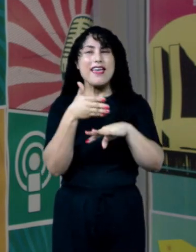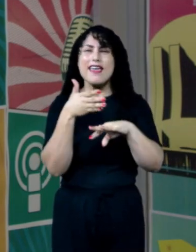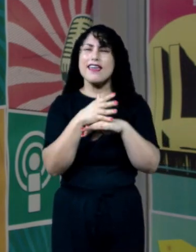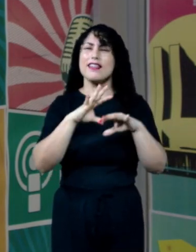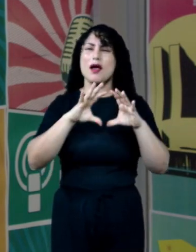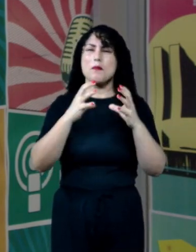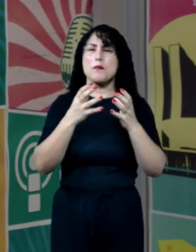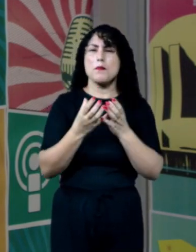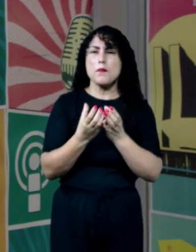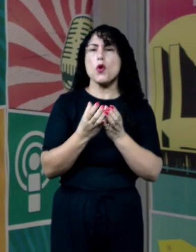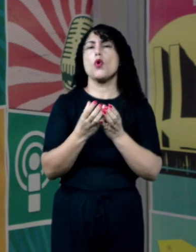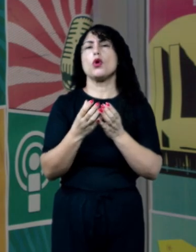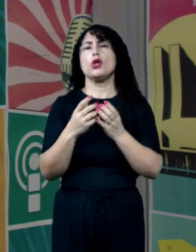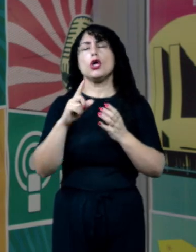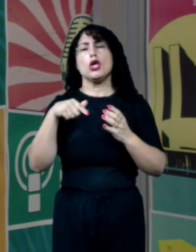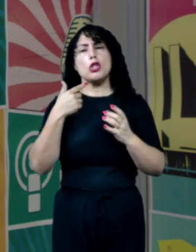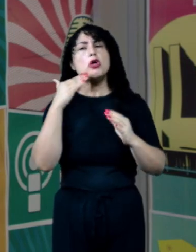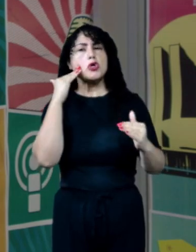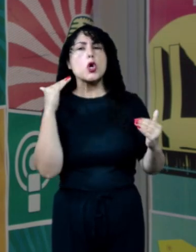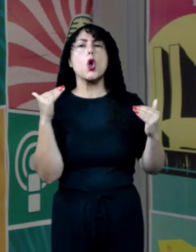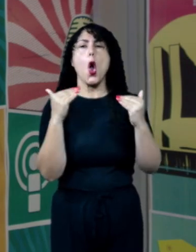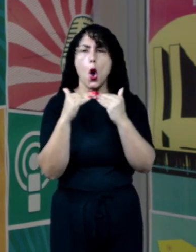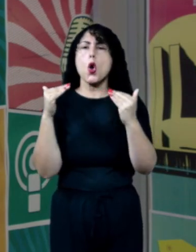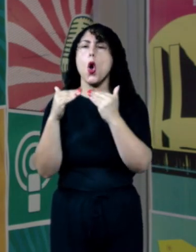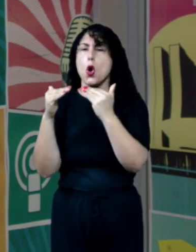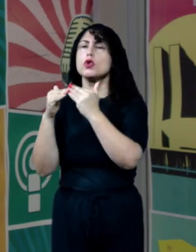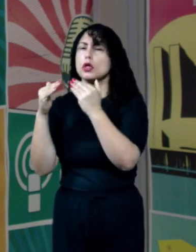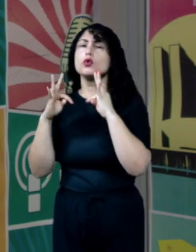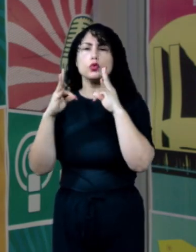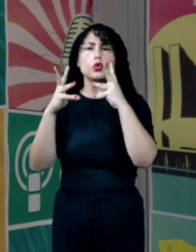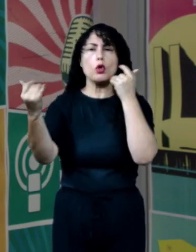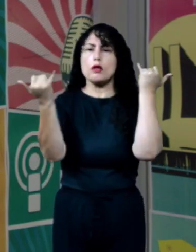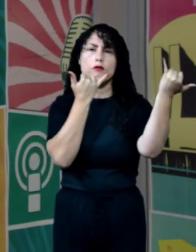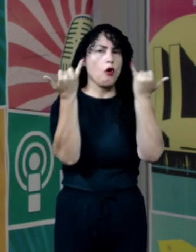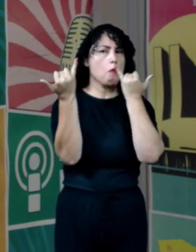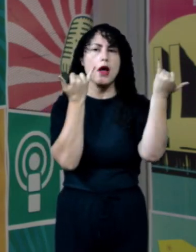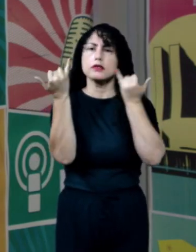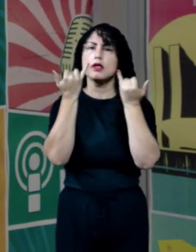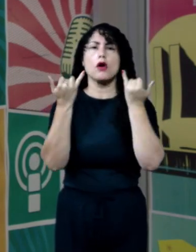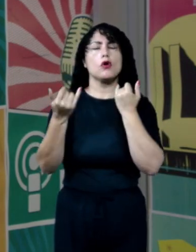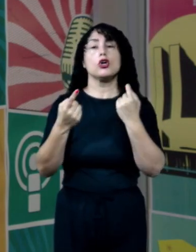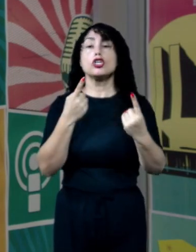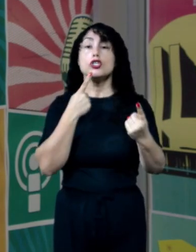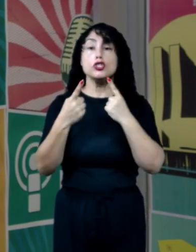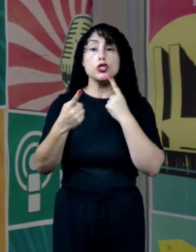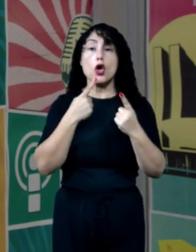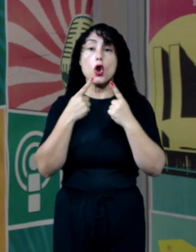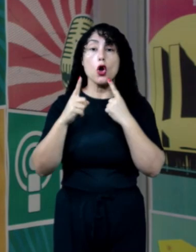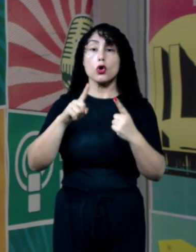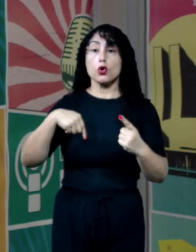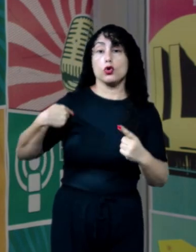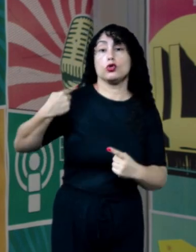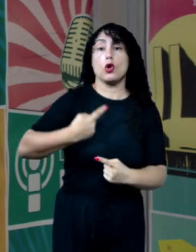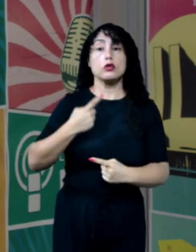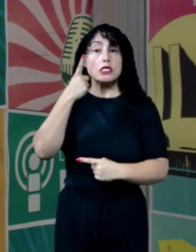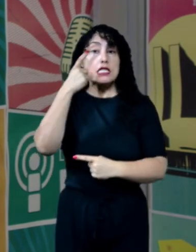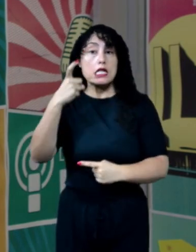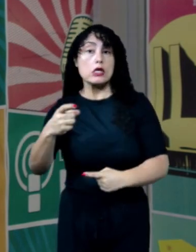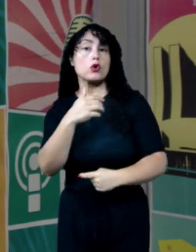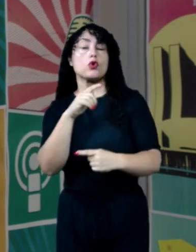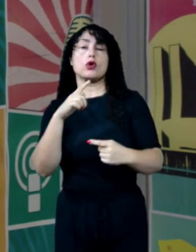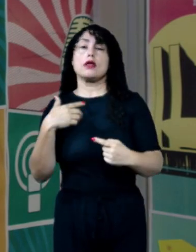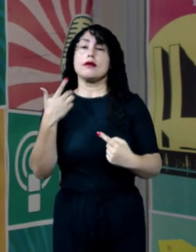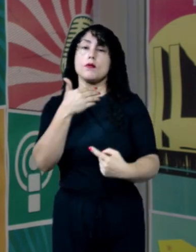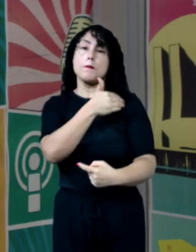nós ficamos tendenciosos a concordar com qualquer notícia que dialogue com os nossos preceitos, nossos